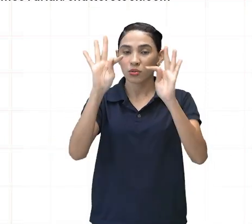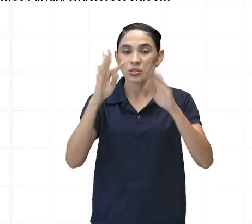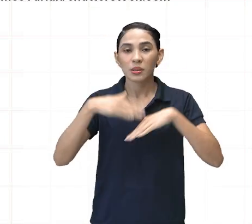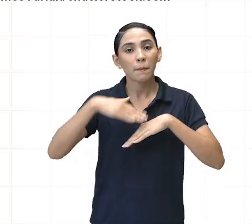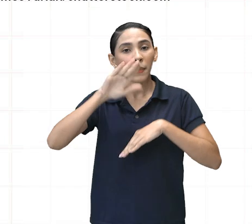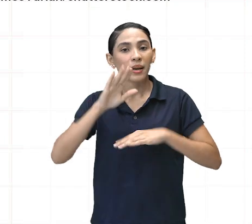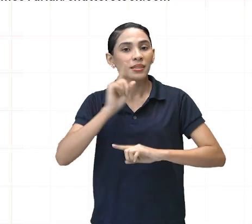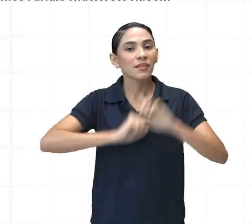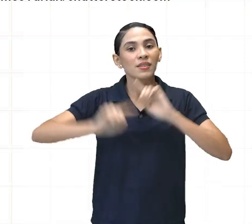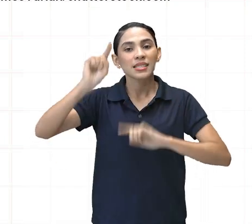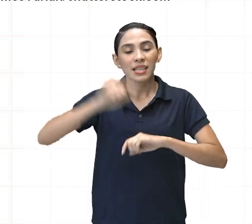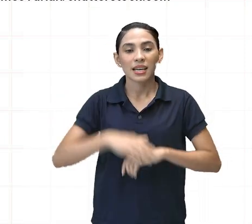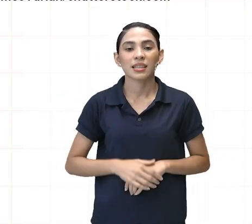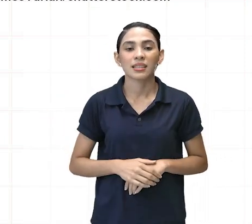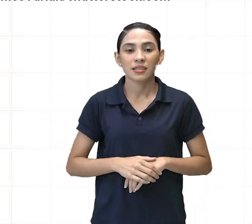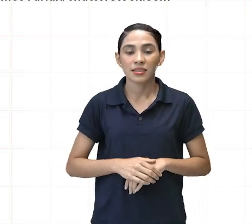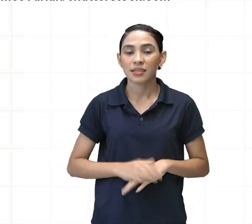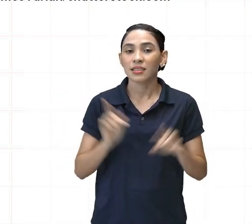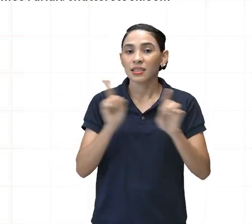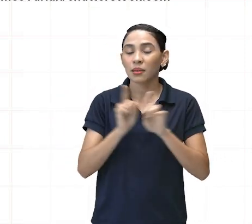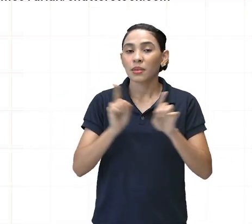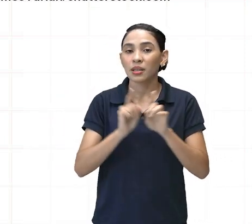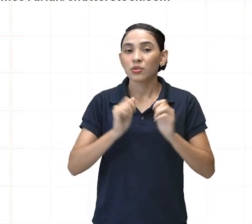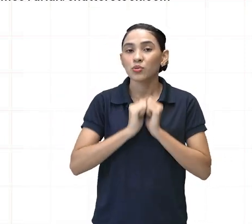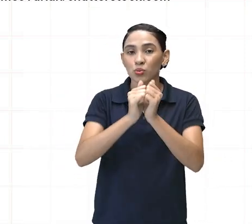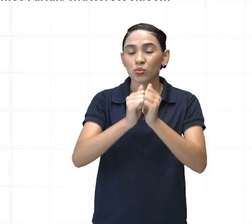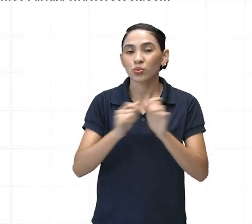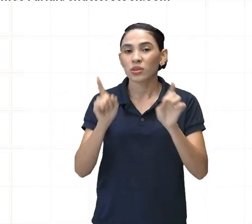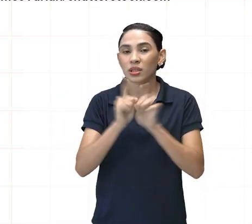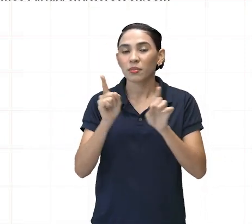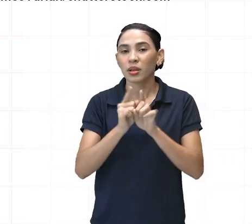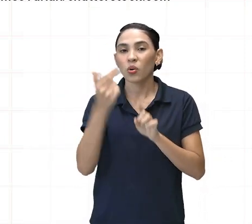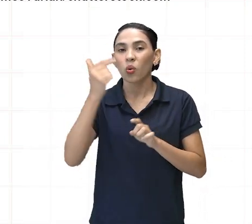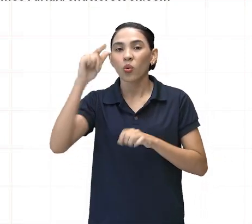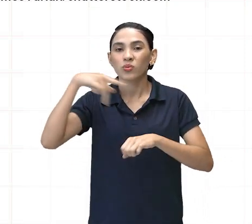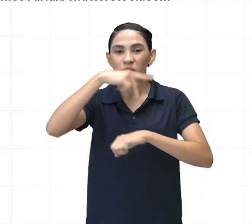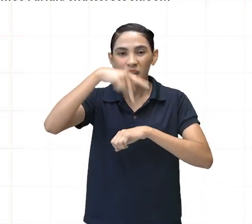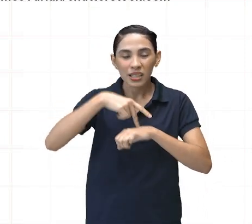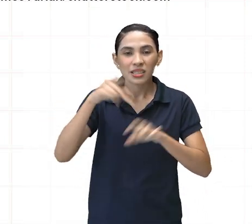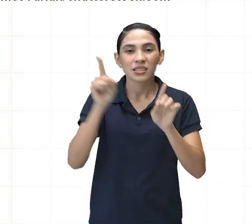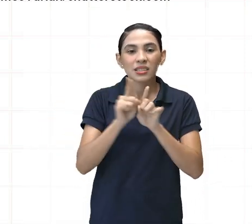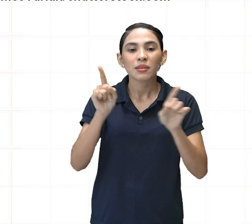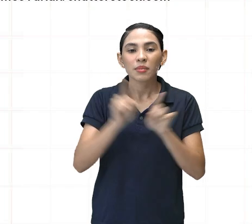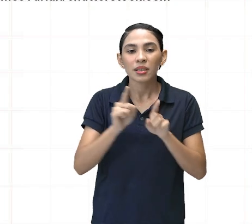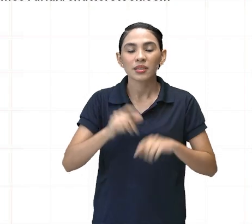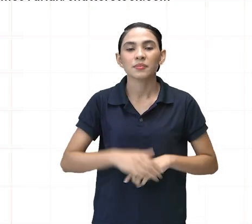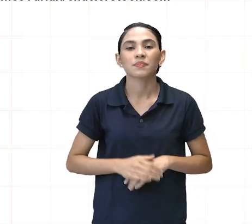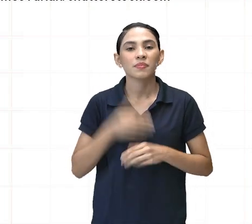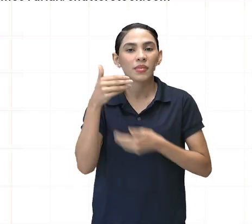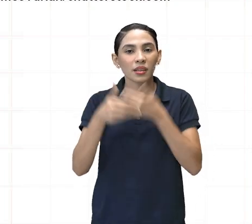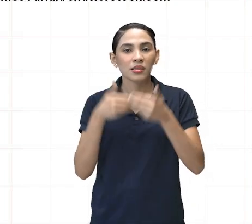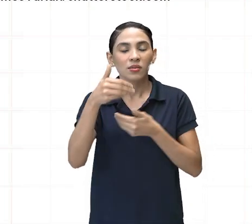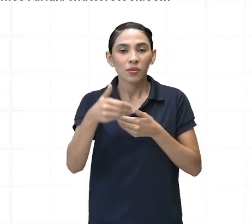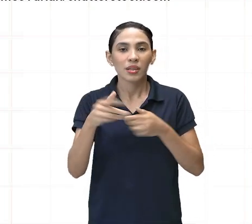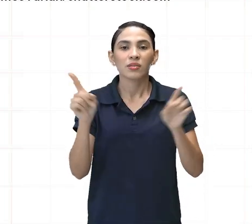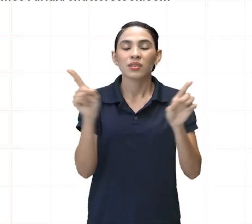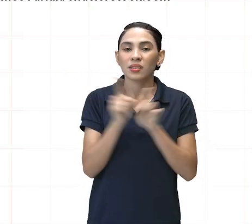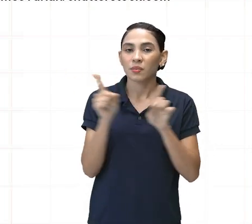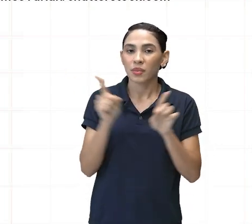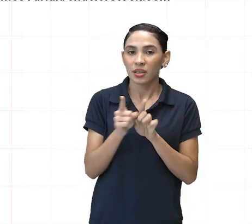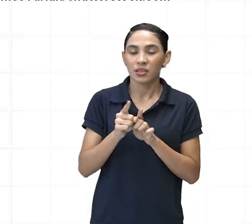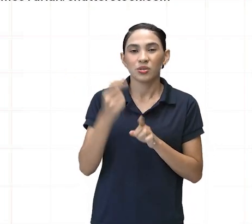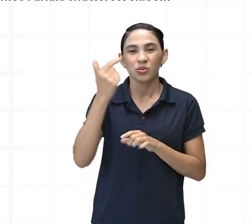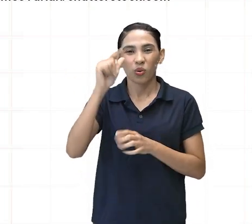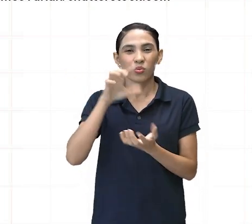mais avançada, tá? Estando junto ali com outros países que também acabam, se desenvolvendo bastante